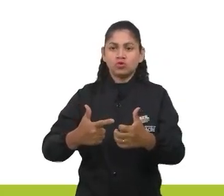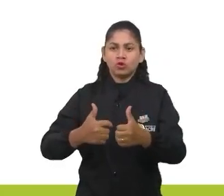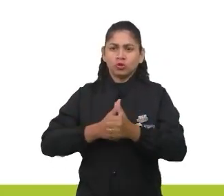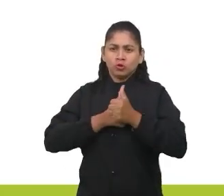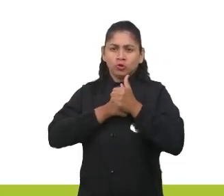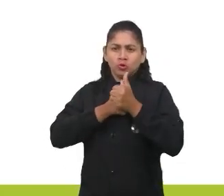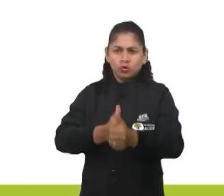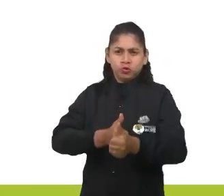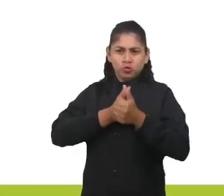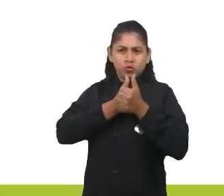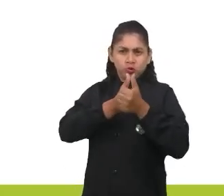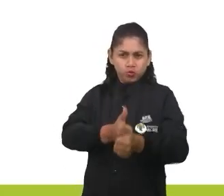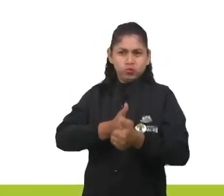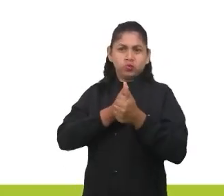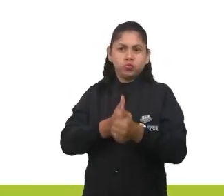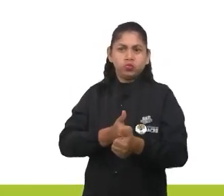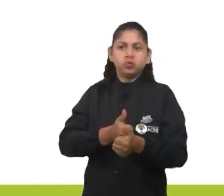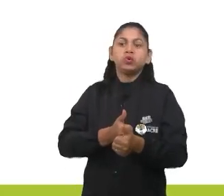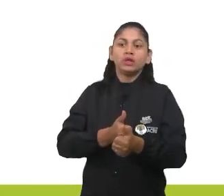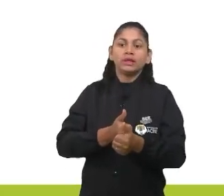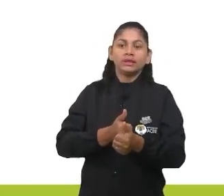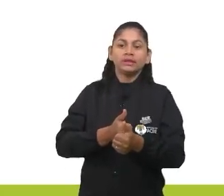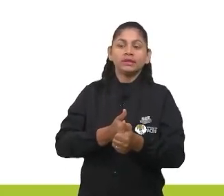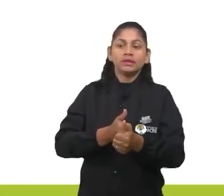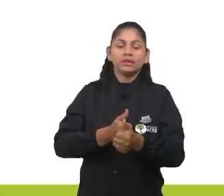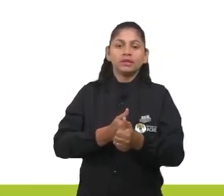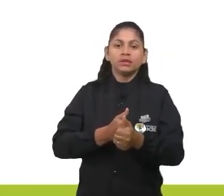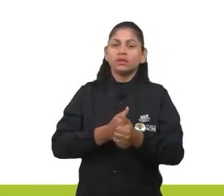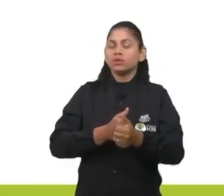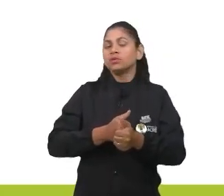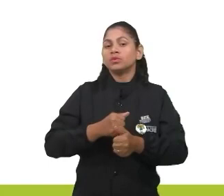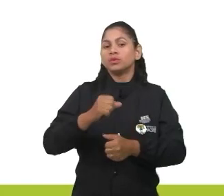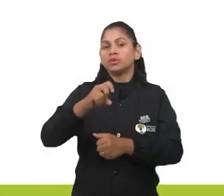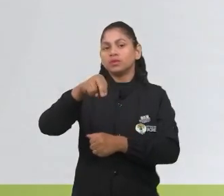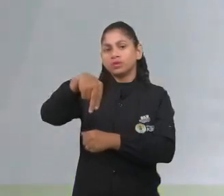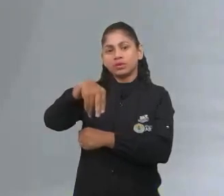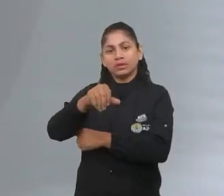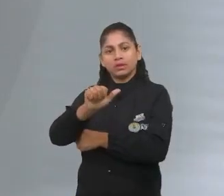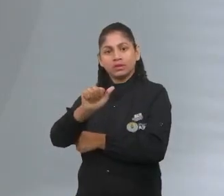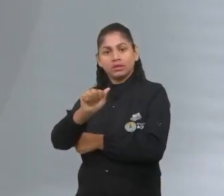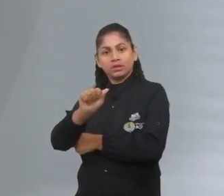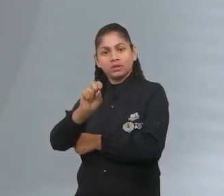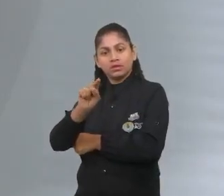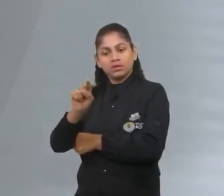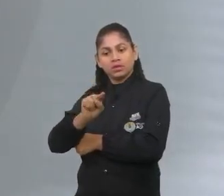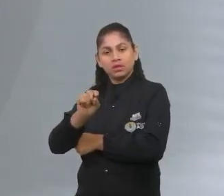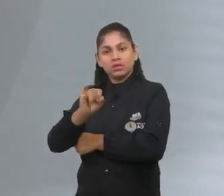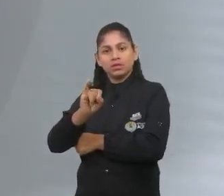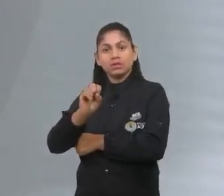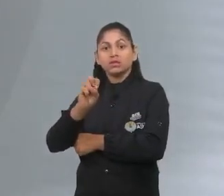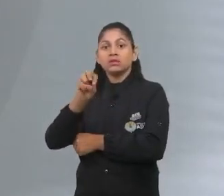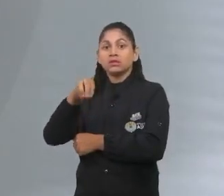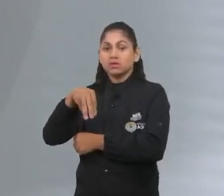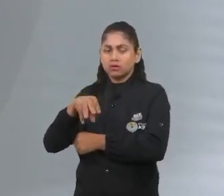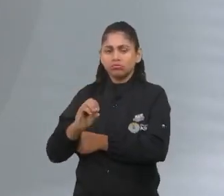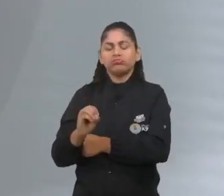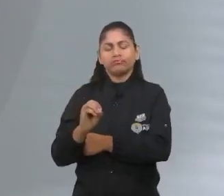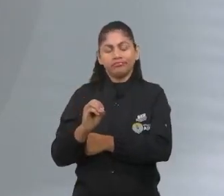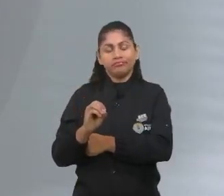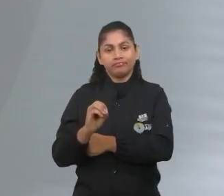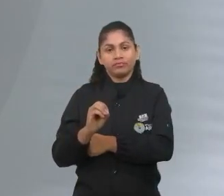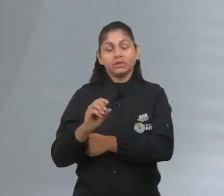Segunda Guerra Mundial. Então, muita gente fica dizendo o seguinte: se a gente agir